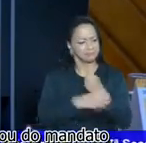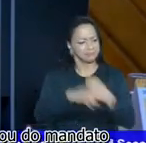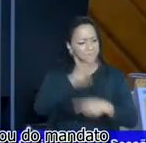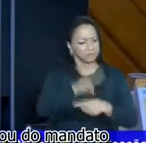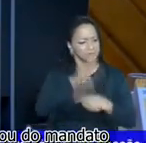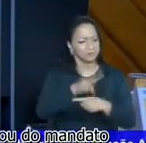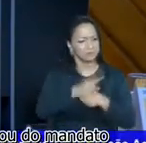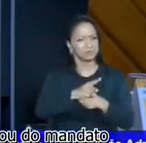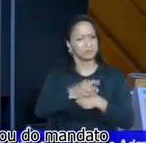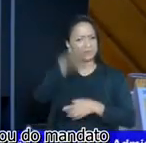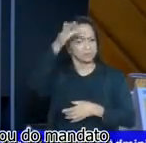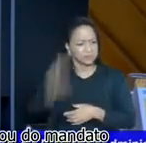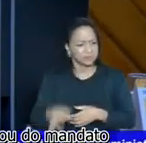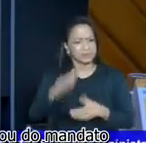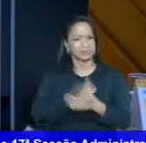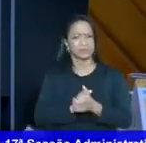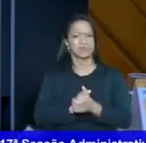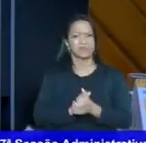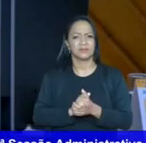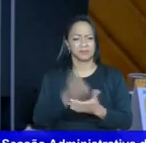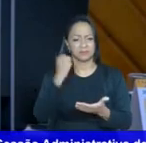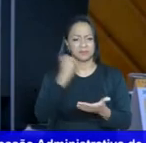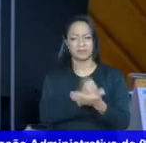eleição, com a cassação do registro ou do mandato,